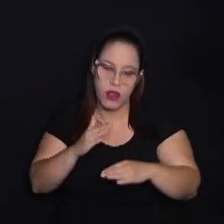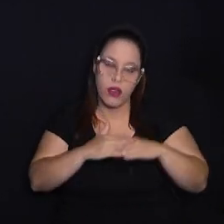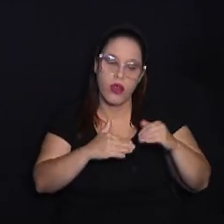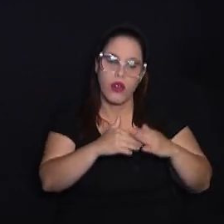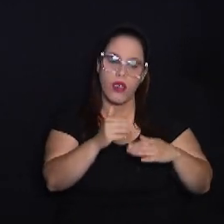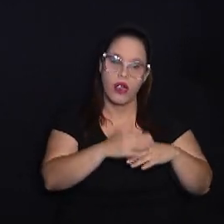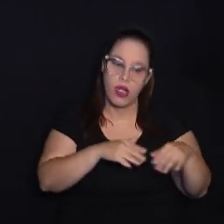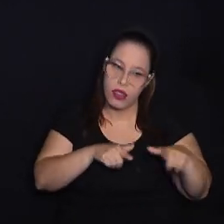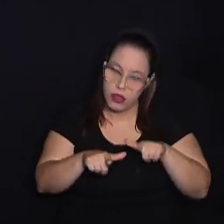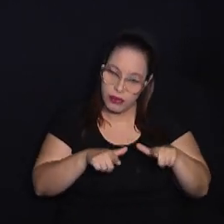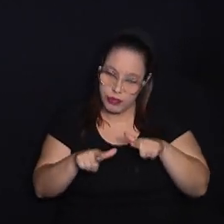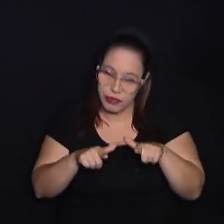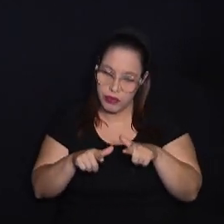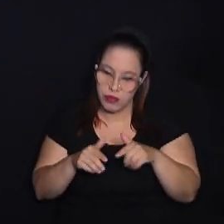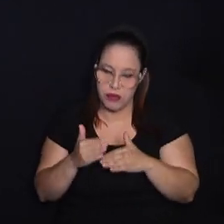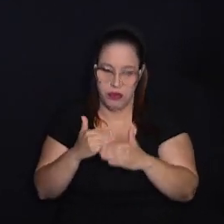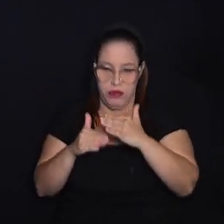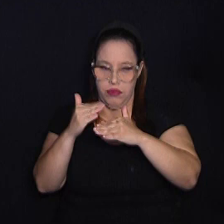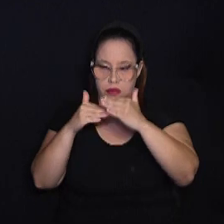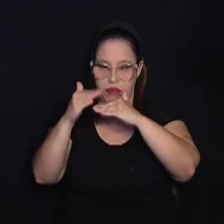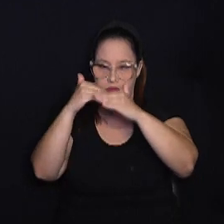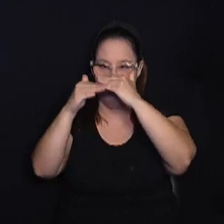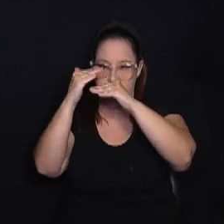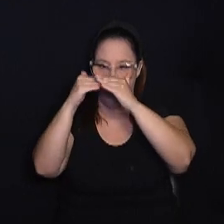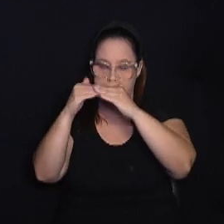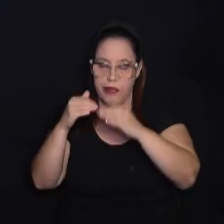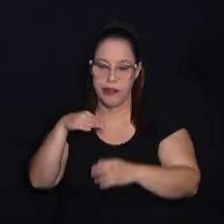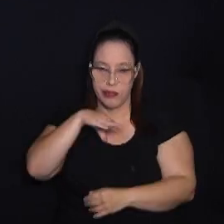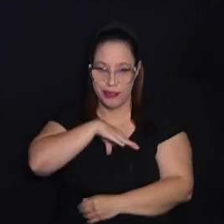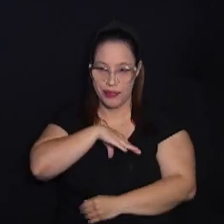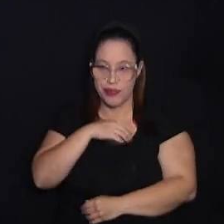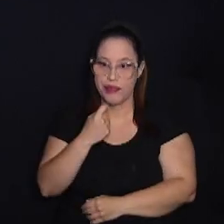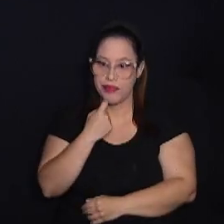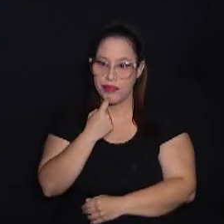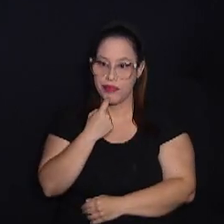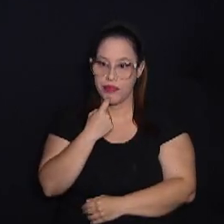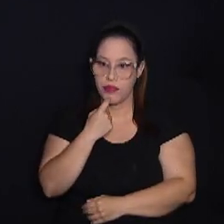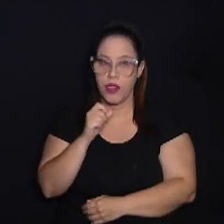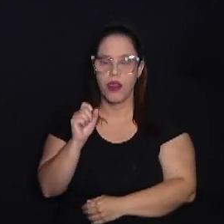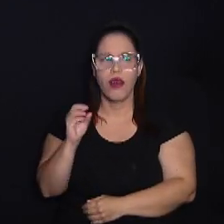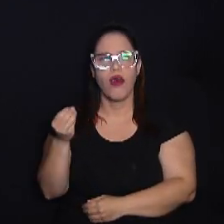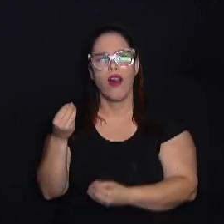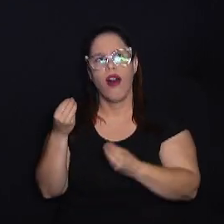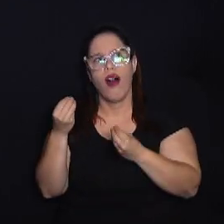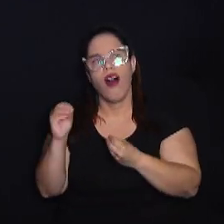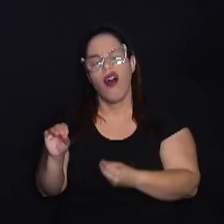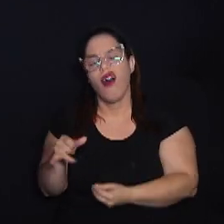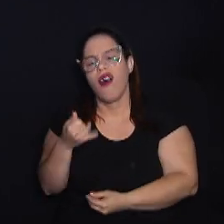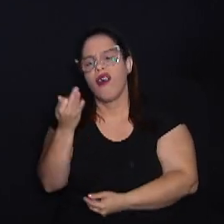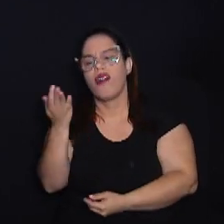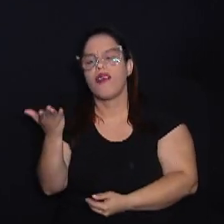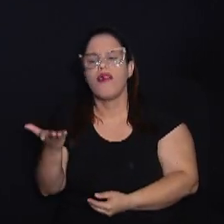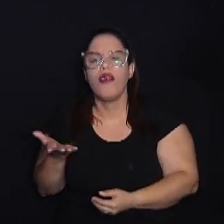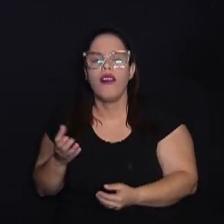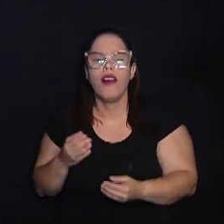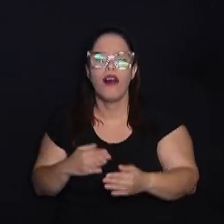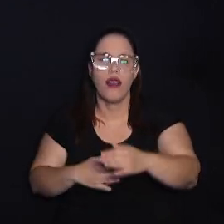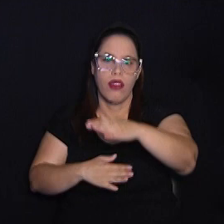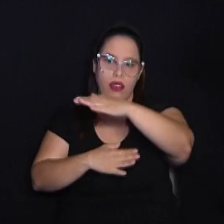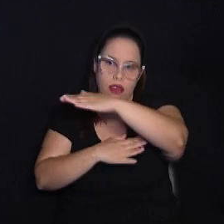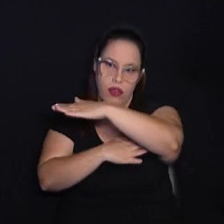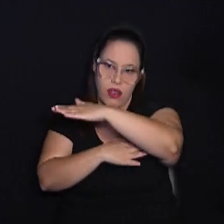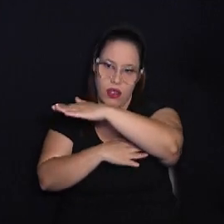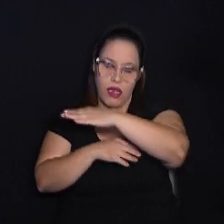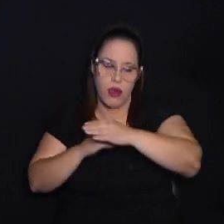profissional para construir a cidade de Campinas. E quando a Câmara concede uma honraria como essa,